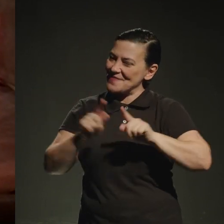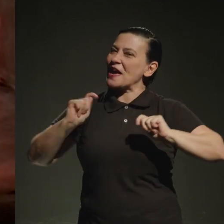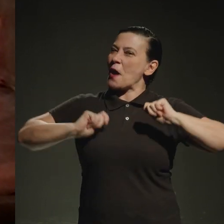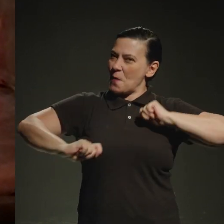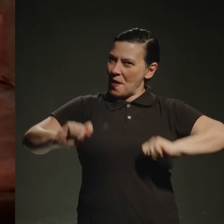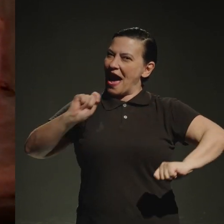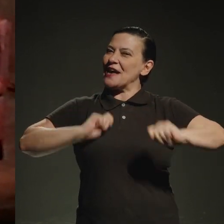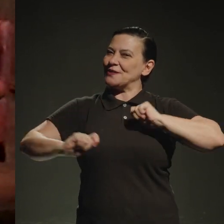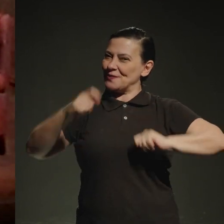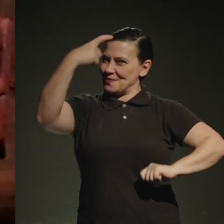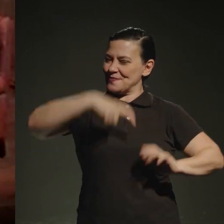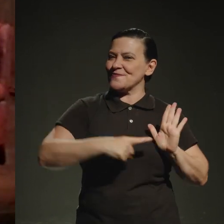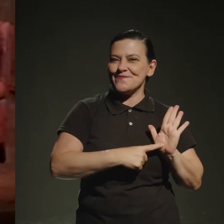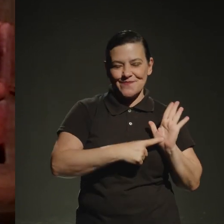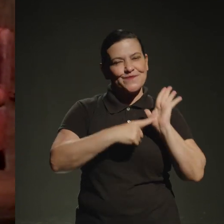or not to be.